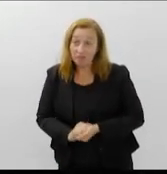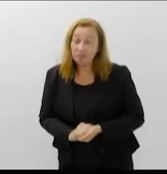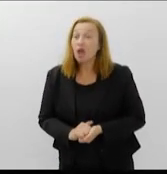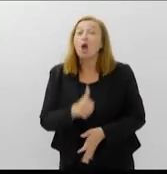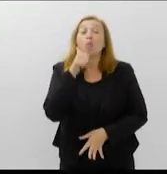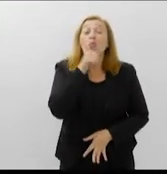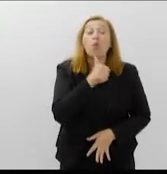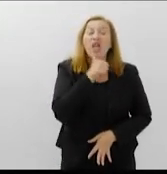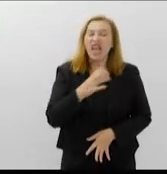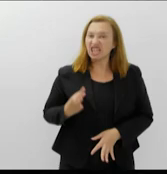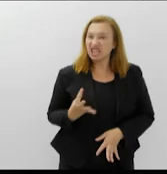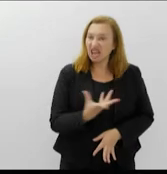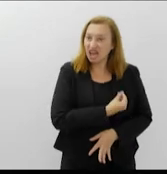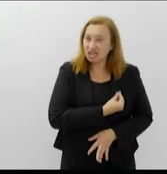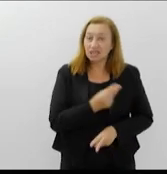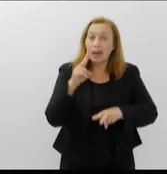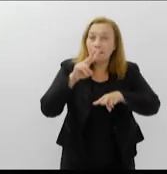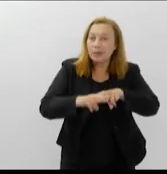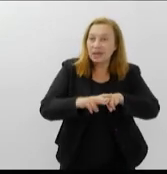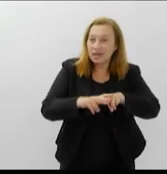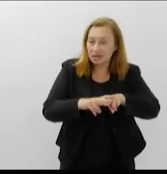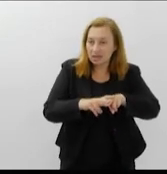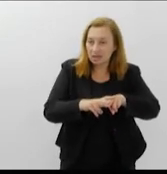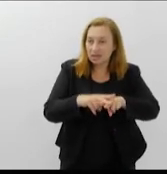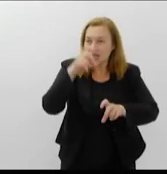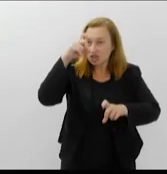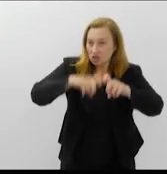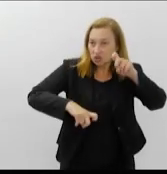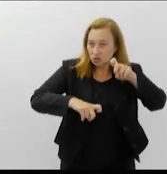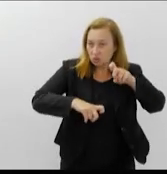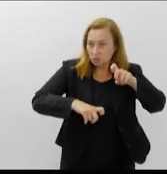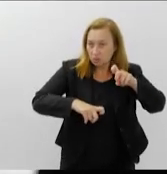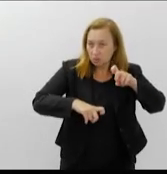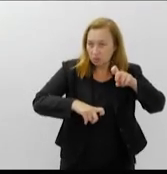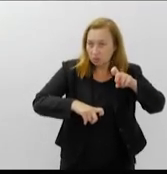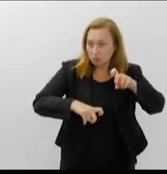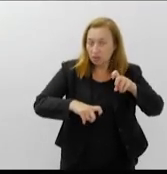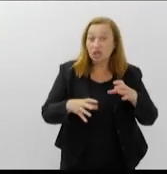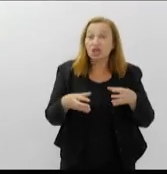Mulher trans é presa por estupro em abrigo feminino.